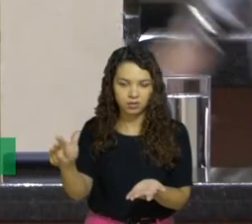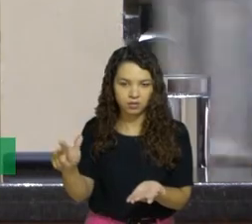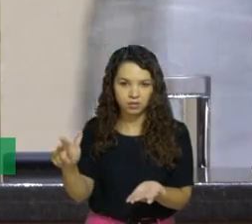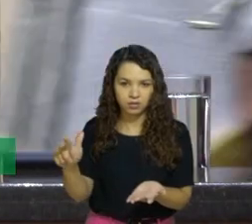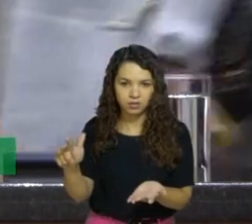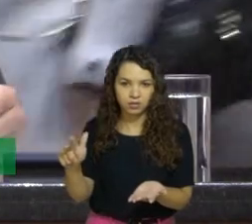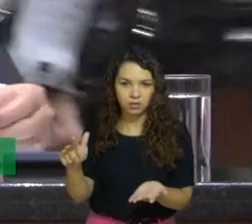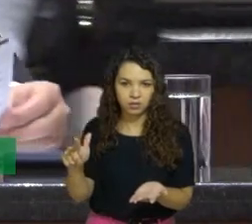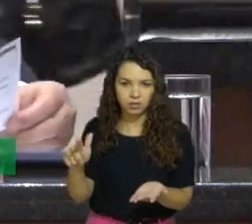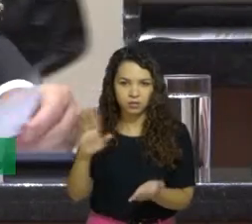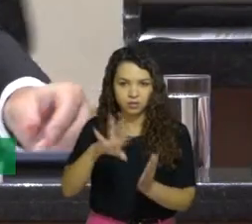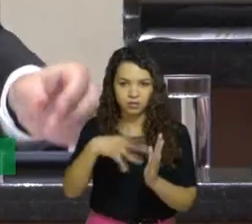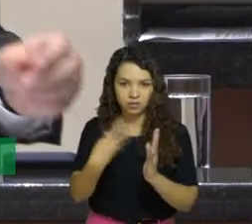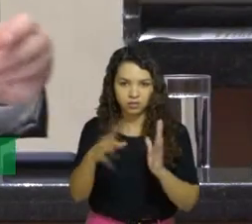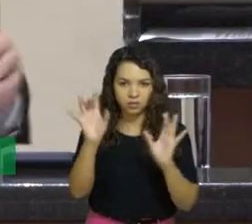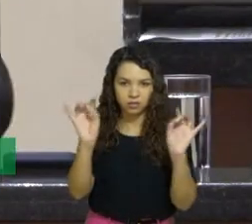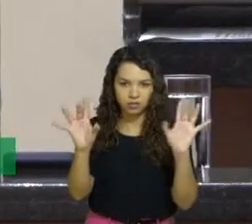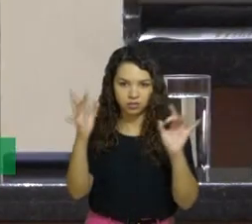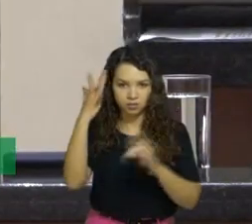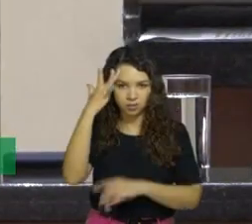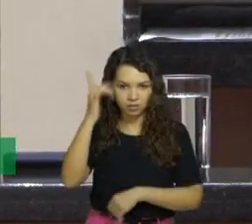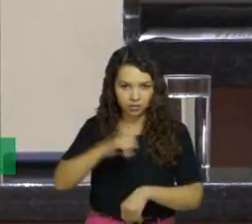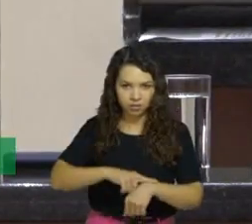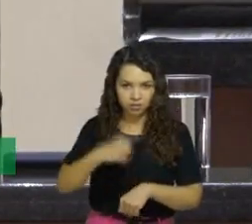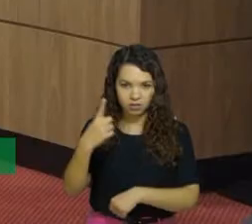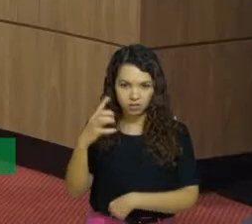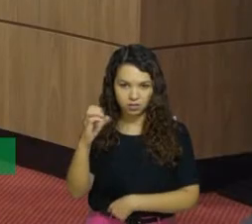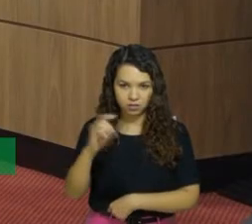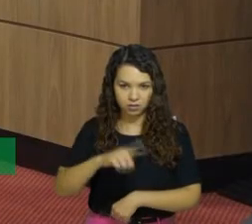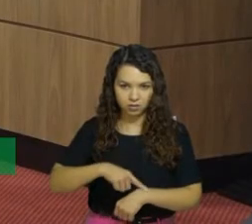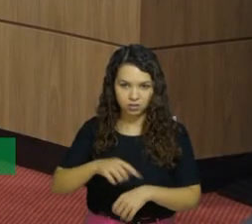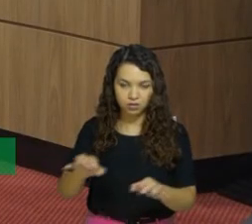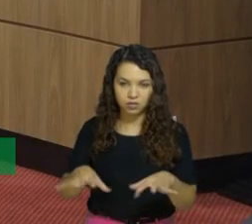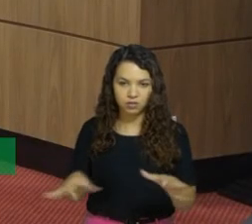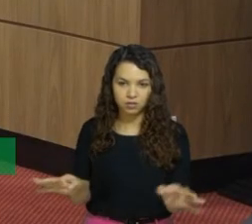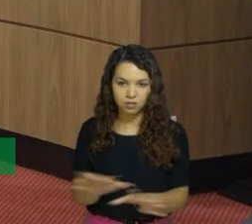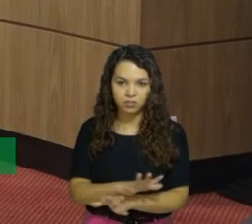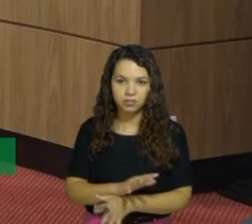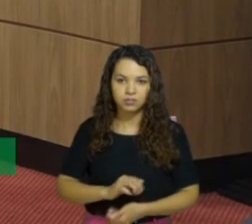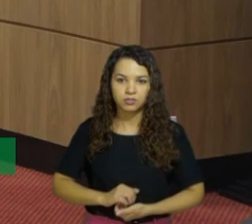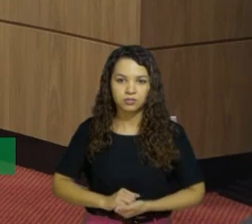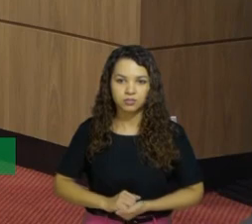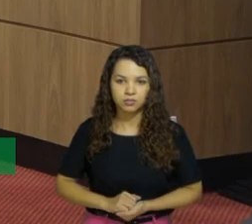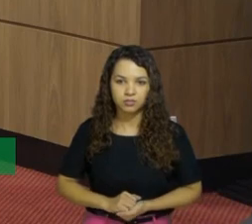conforme calendário especial, para amanhã, às 10 horas. Está encerrada a presente sessão.